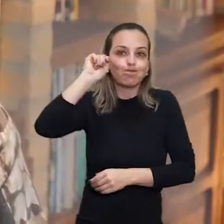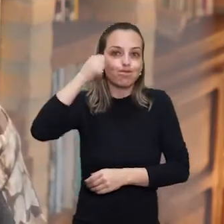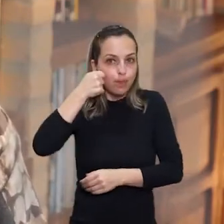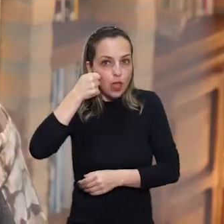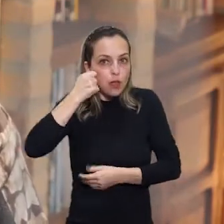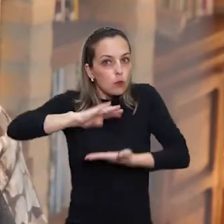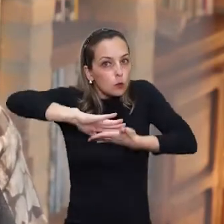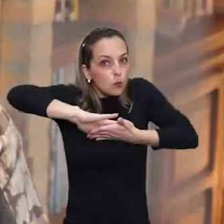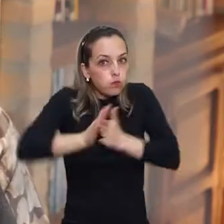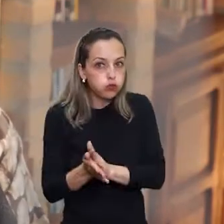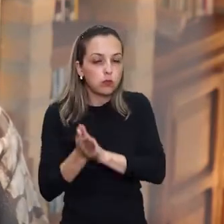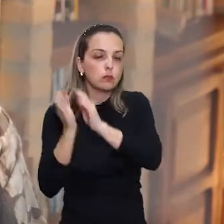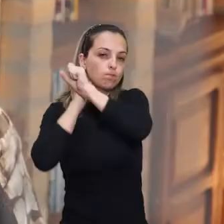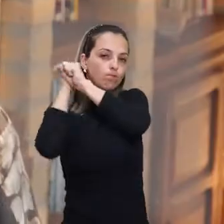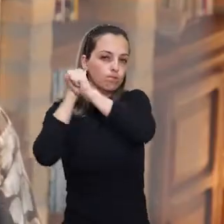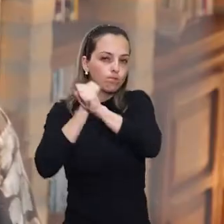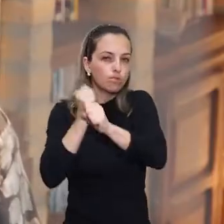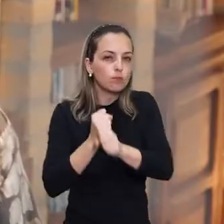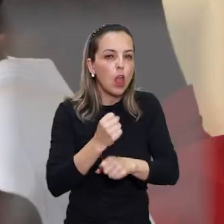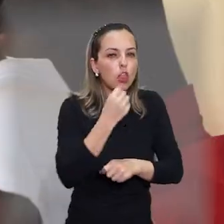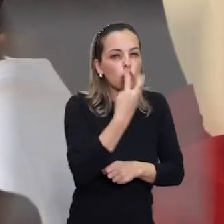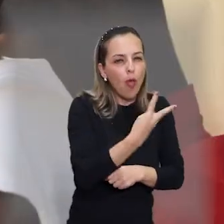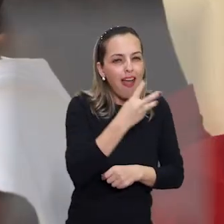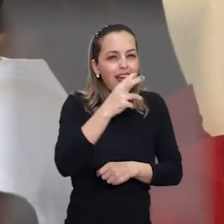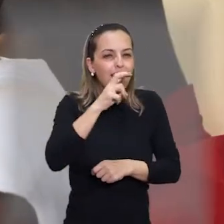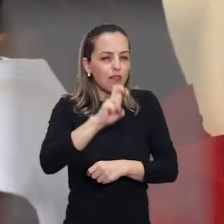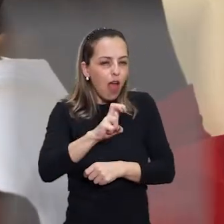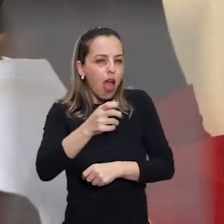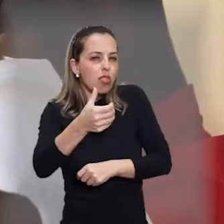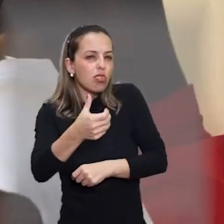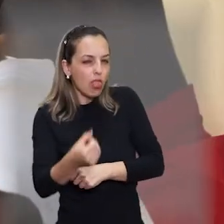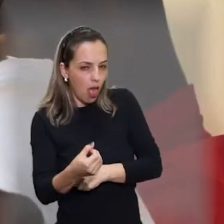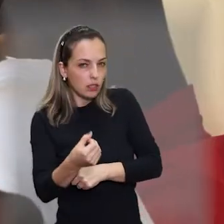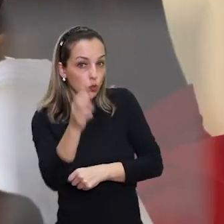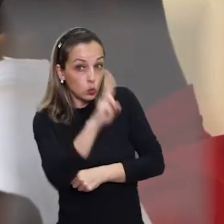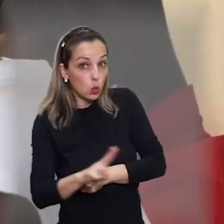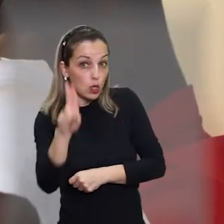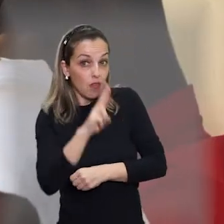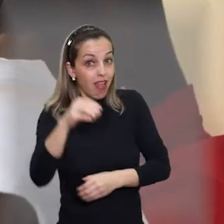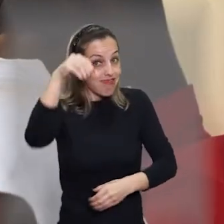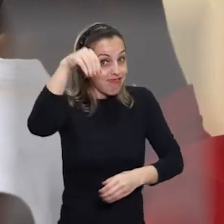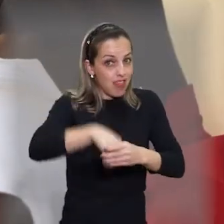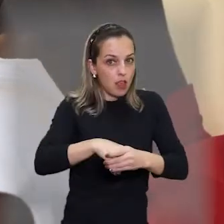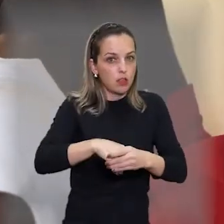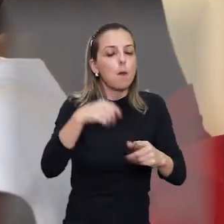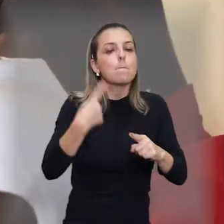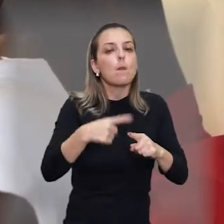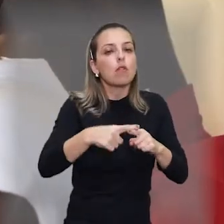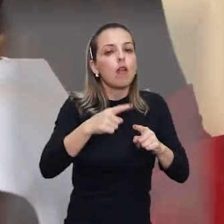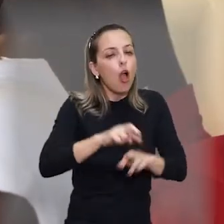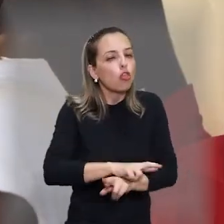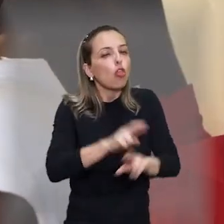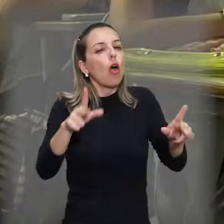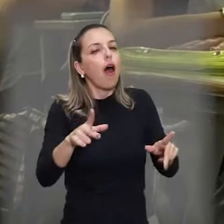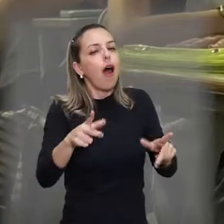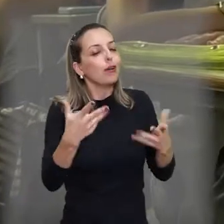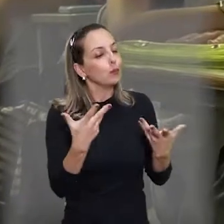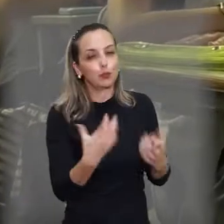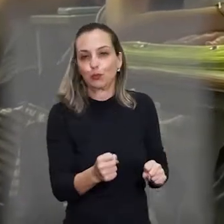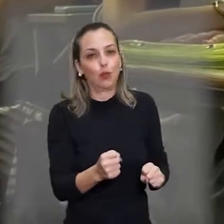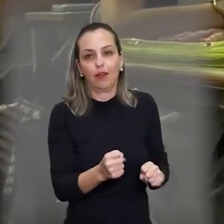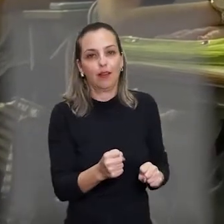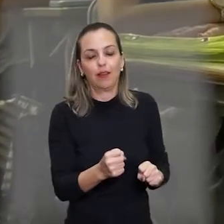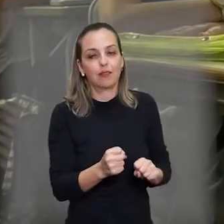as manifestações de racismo crescente nos últimos 4, 5, 6 anos na universidade. Porque não